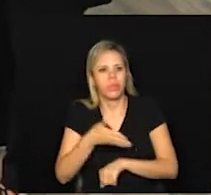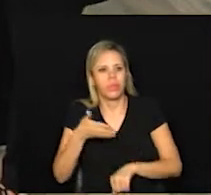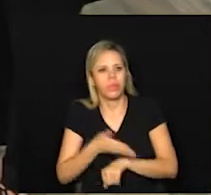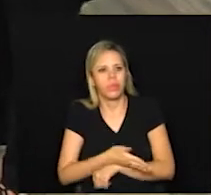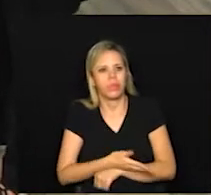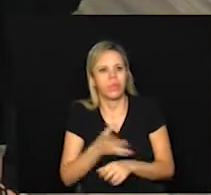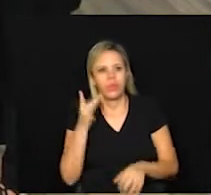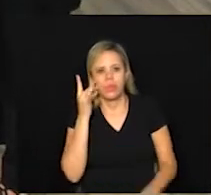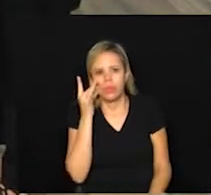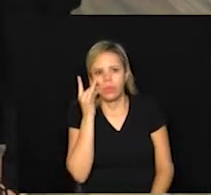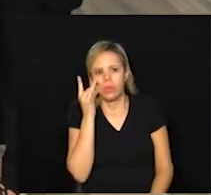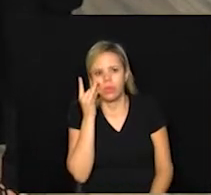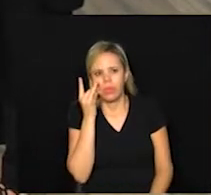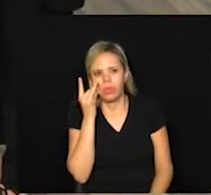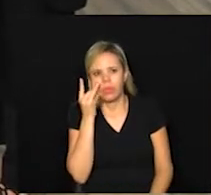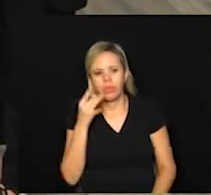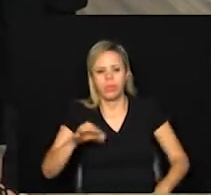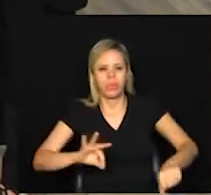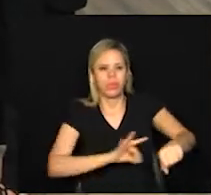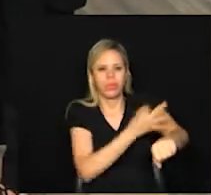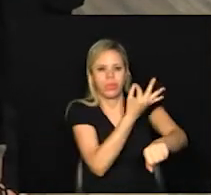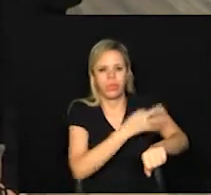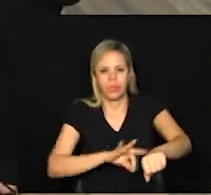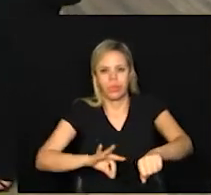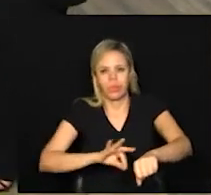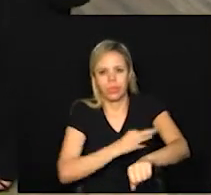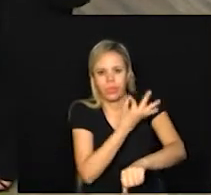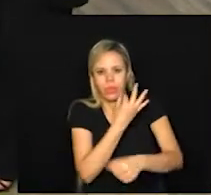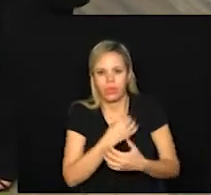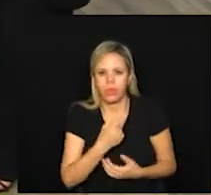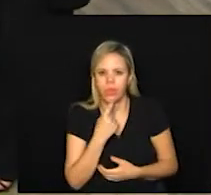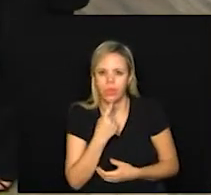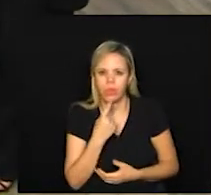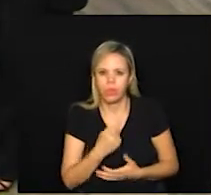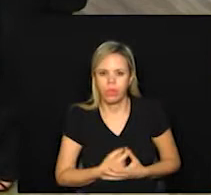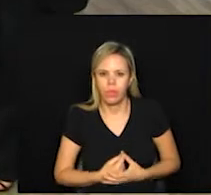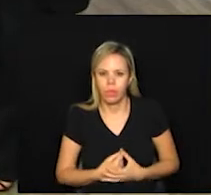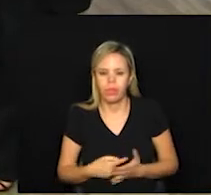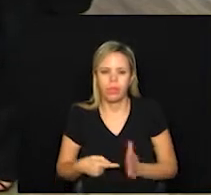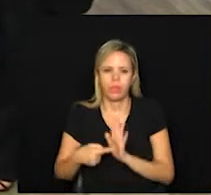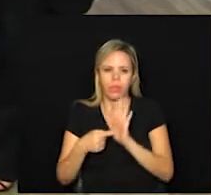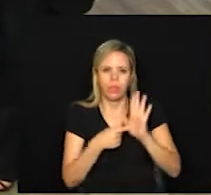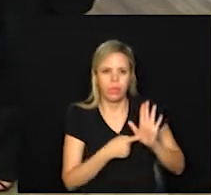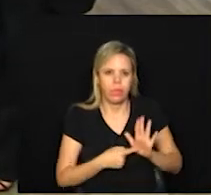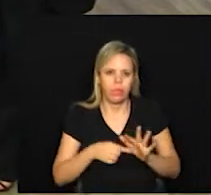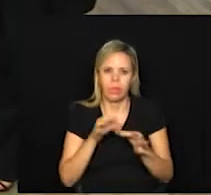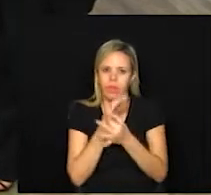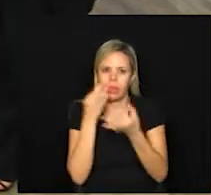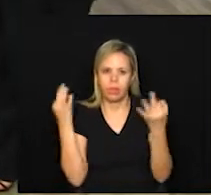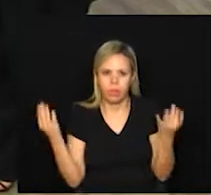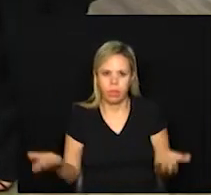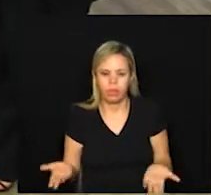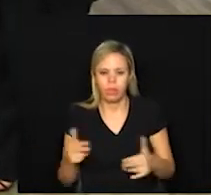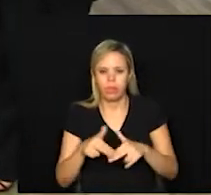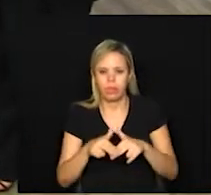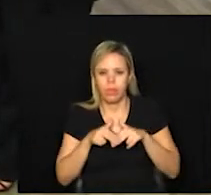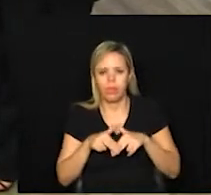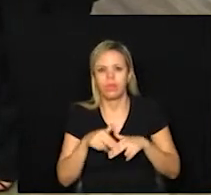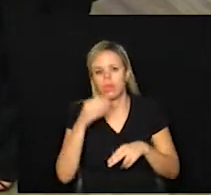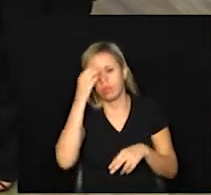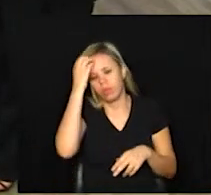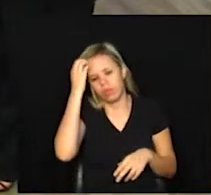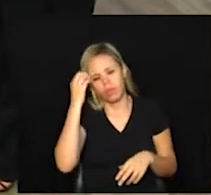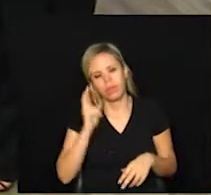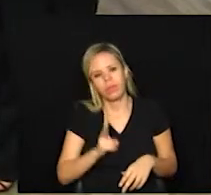forma presencial os concertos da Orquestra Sinfônica de Campinas com apresentações belíssimas. Por isso que vão ser